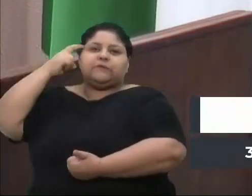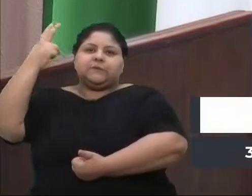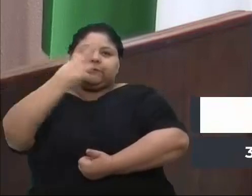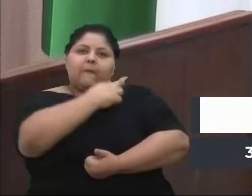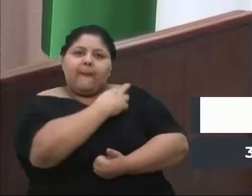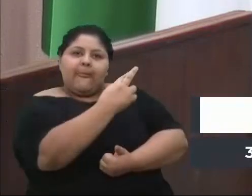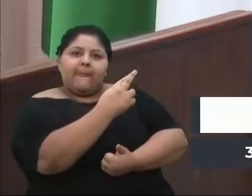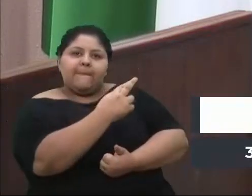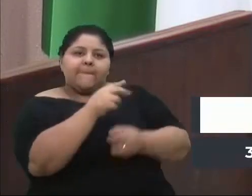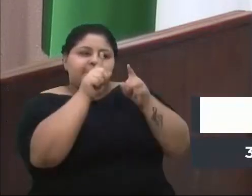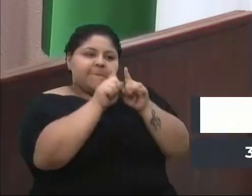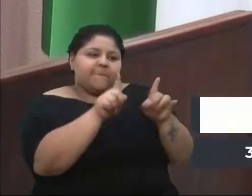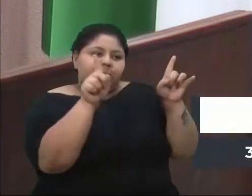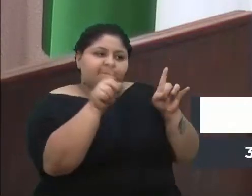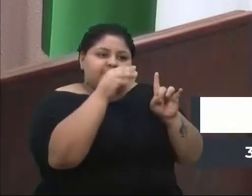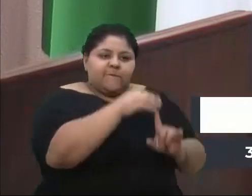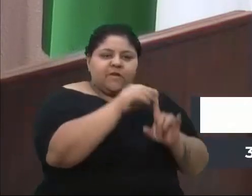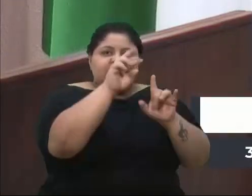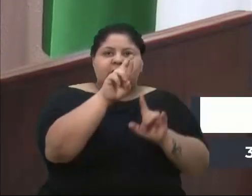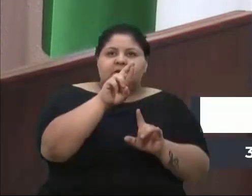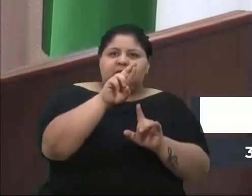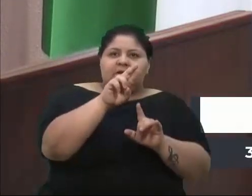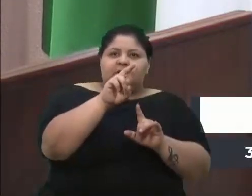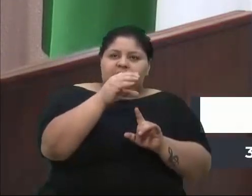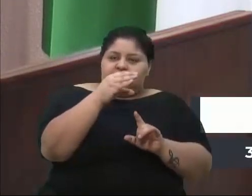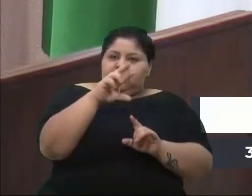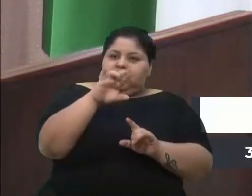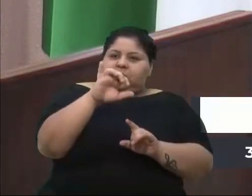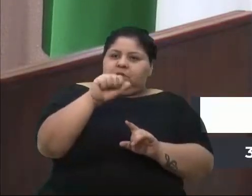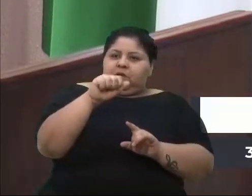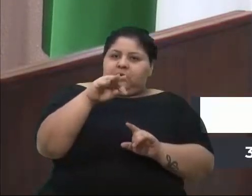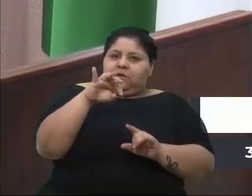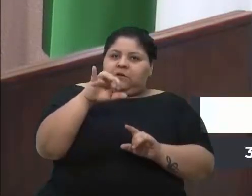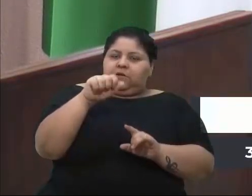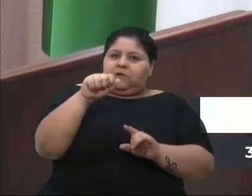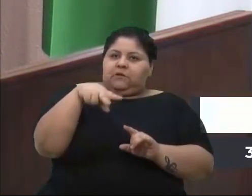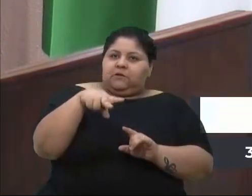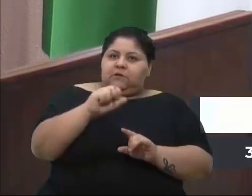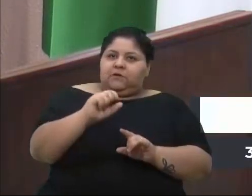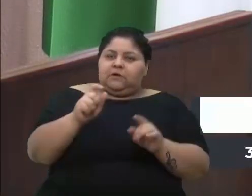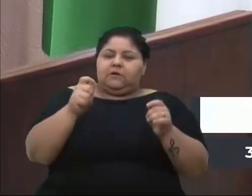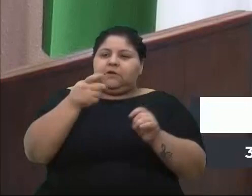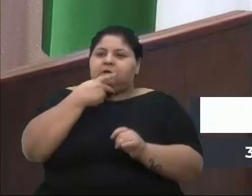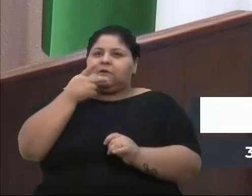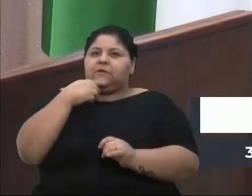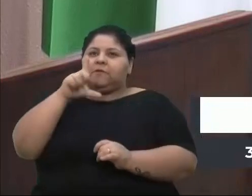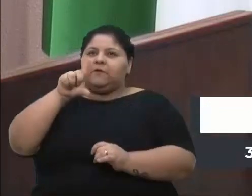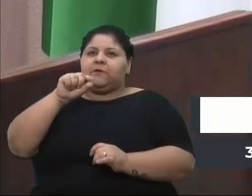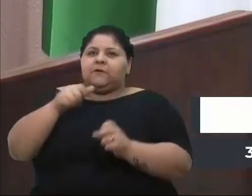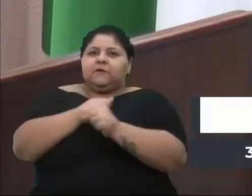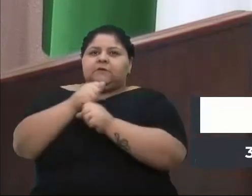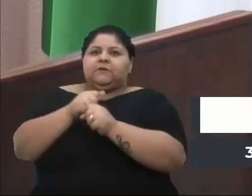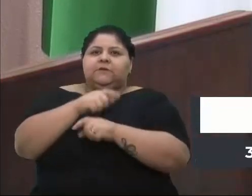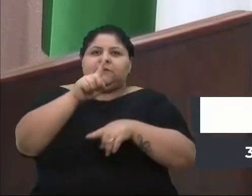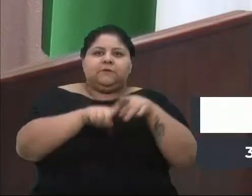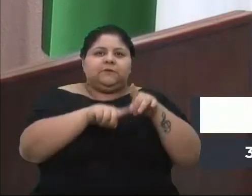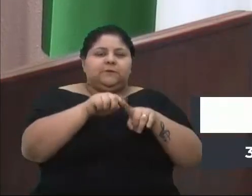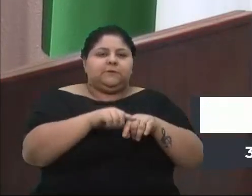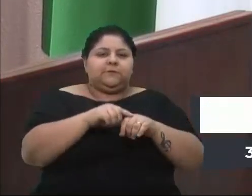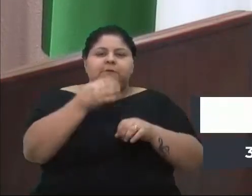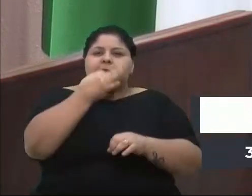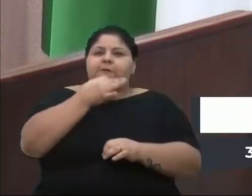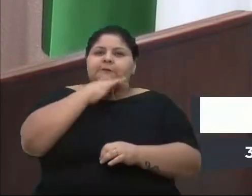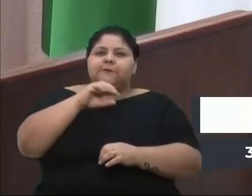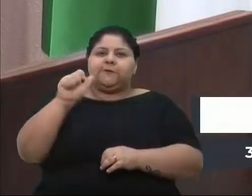pela regente Cristiane Ferronato, para falar sobre os 10 anos de atividade do coro. Caxias do Sul, 9 de agosto de